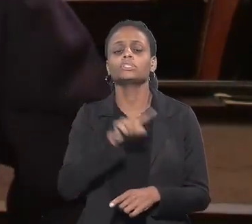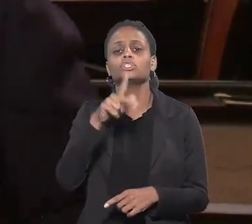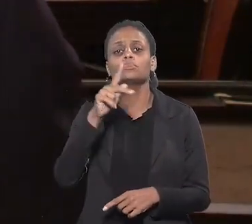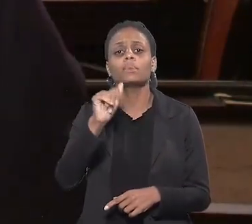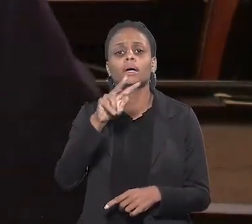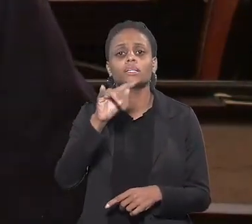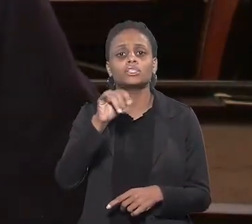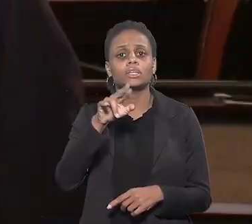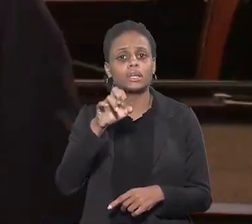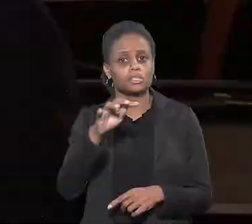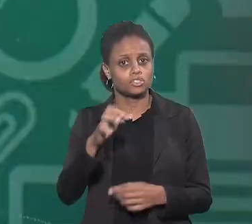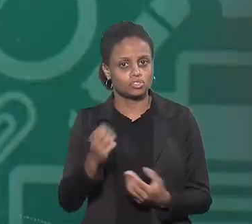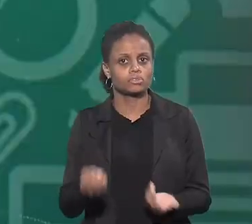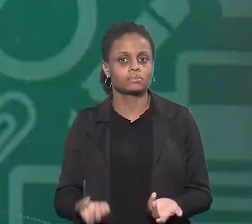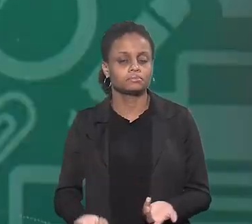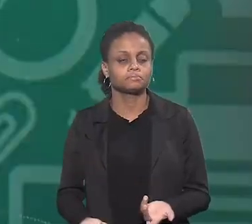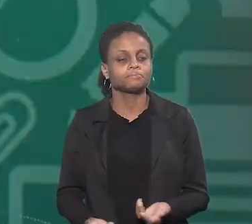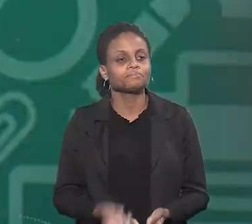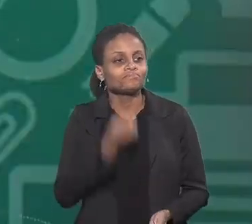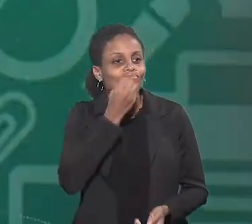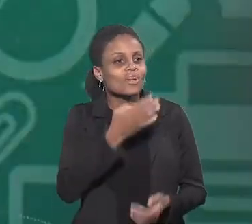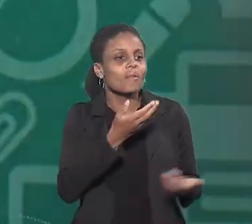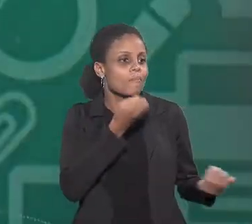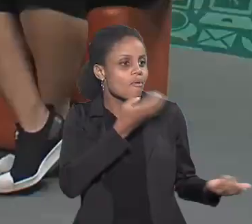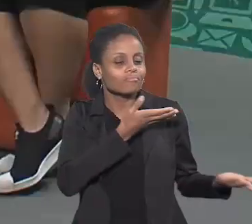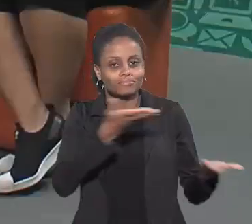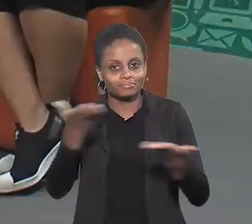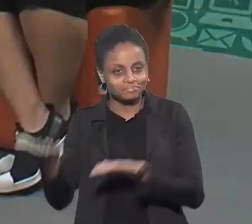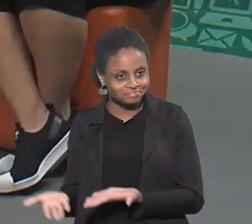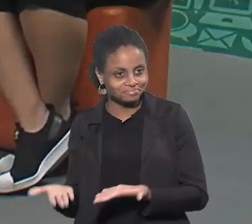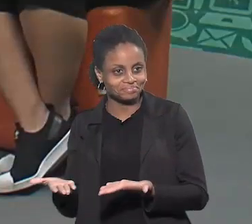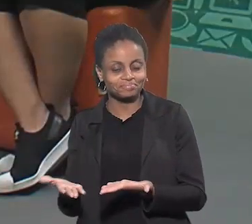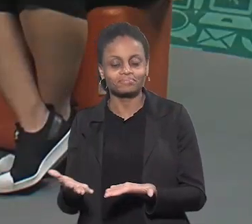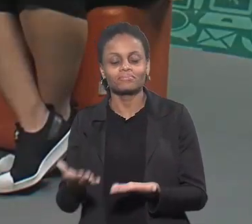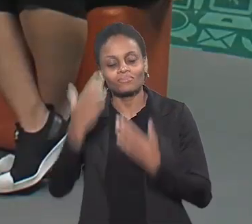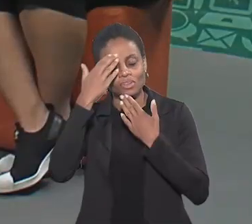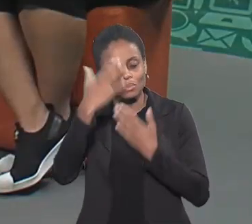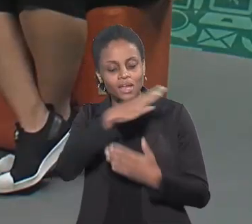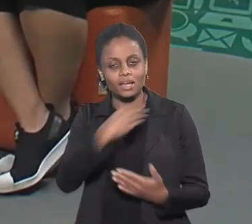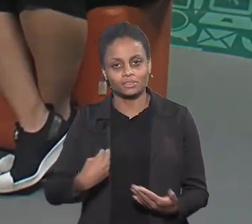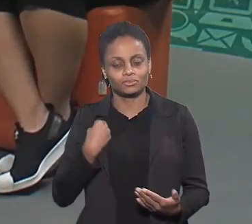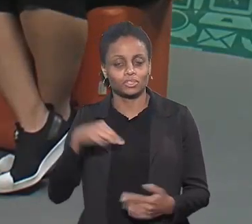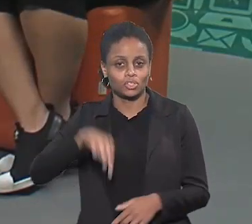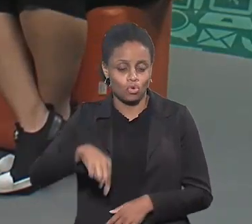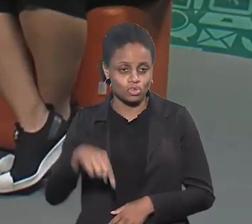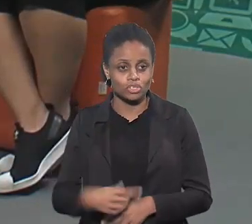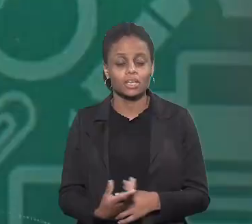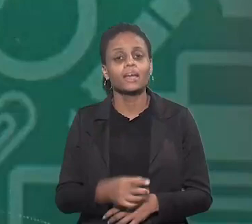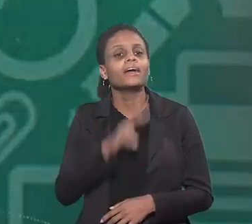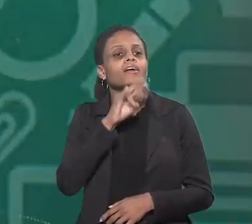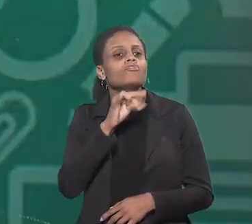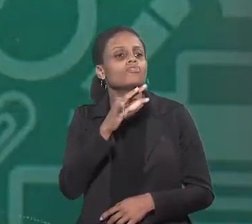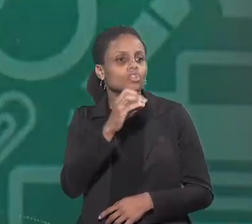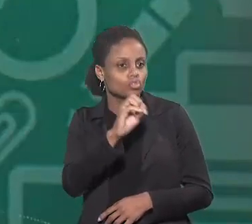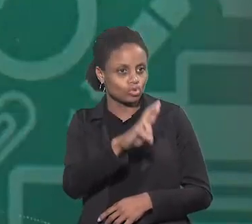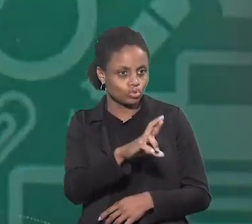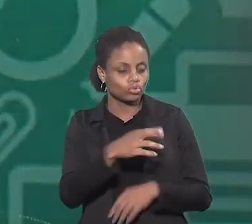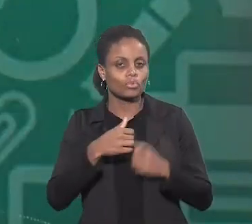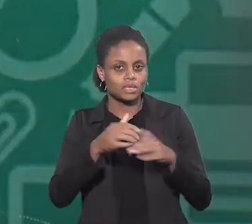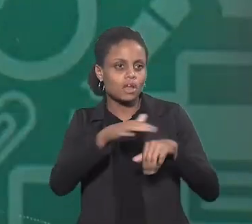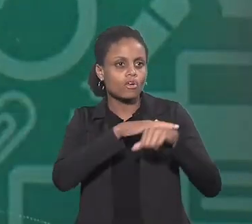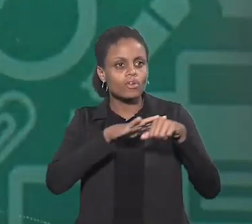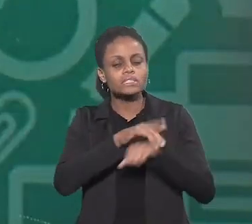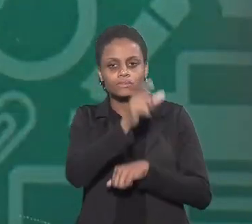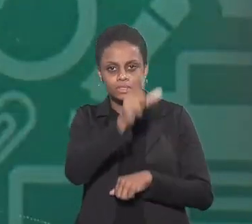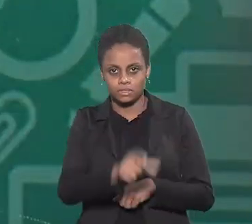esses patinetes trafegando. Olá, gente, sejam muito bem-vindos no Papo de Juventude. Obrigada pela presença de vocês. Vitor, eu vou começar a